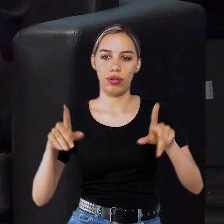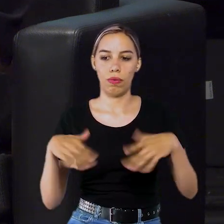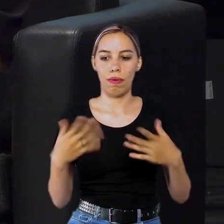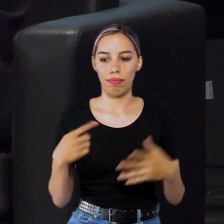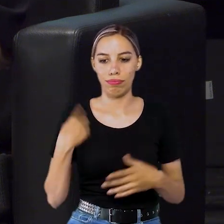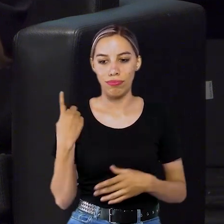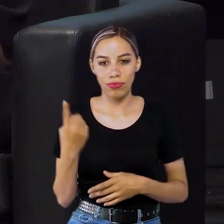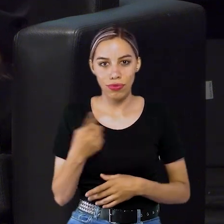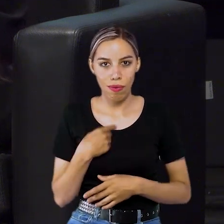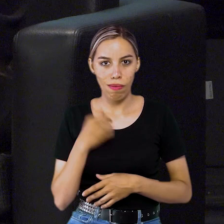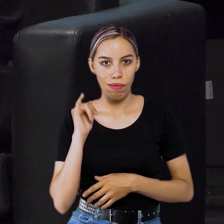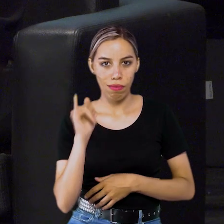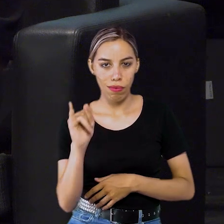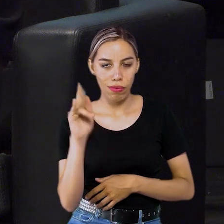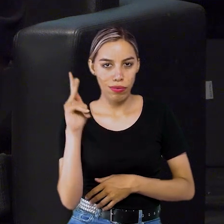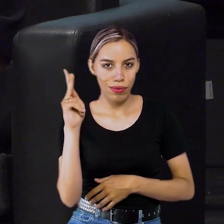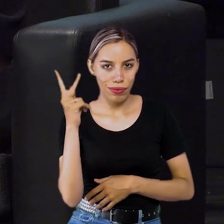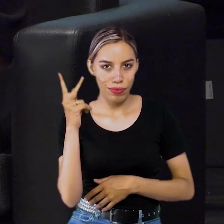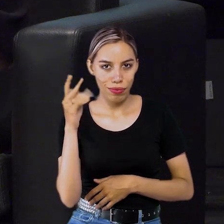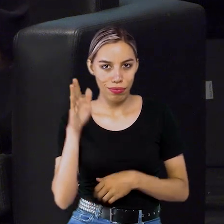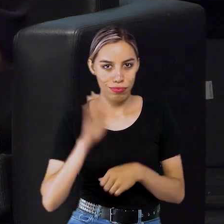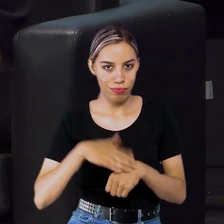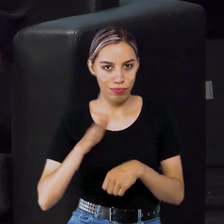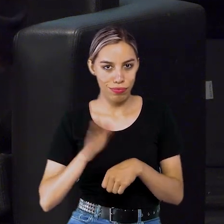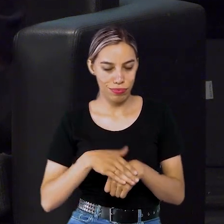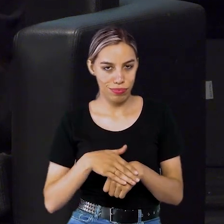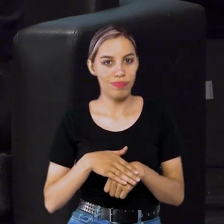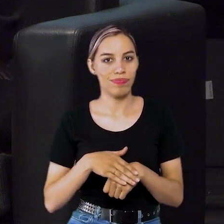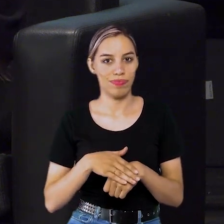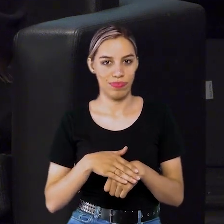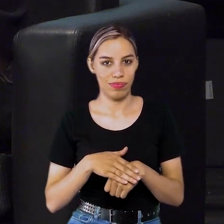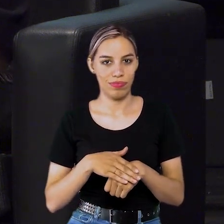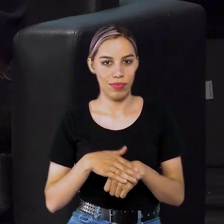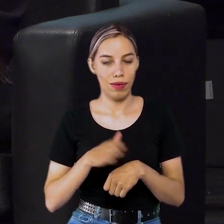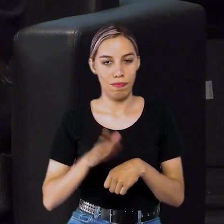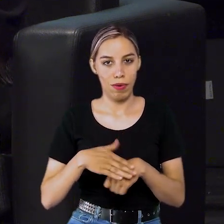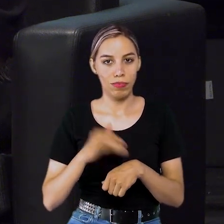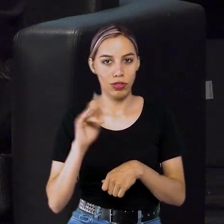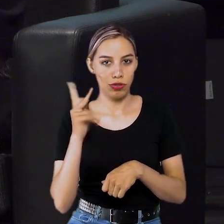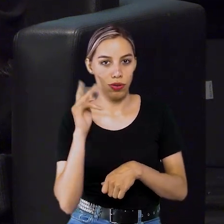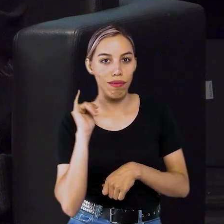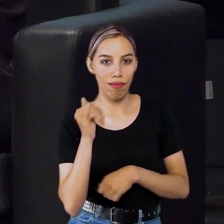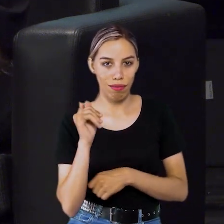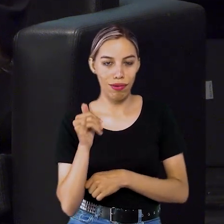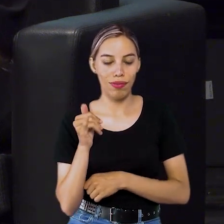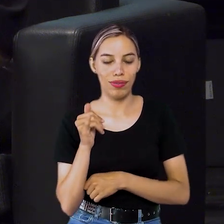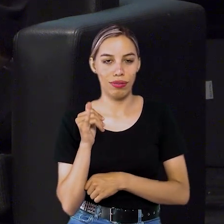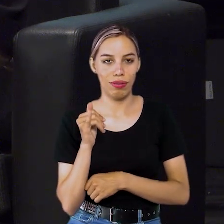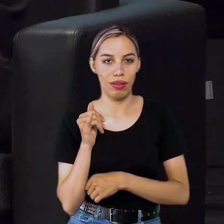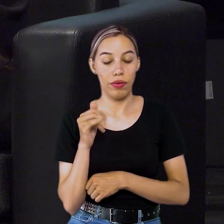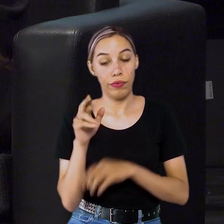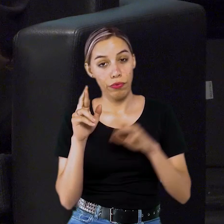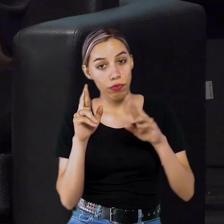a gente conta a nossa própria história, quando a gente conta a nossa própria